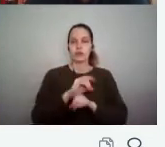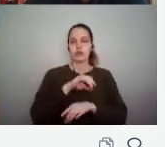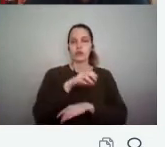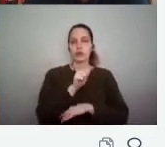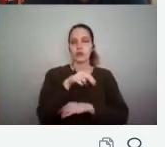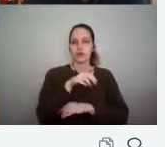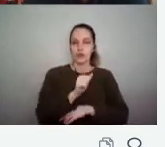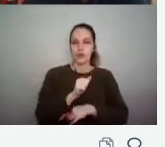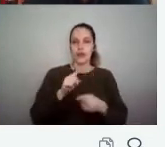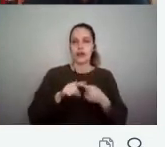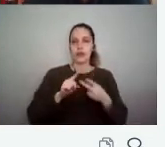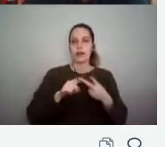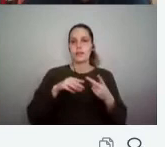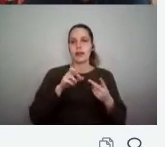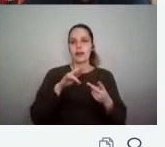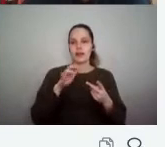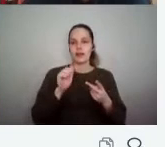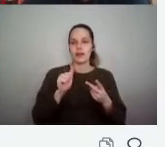Amélia.